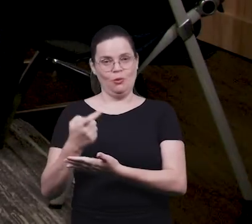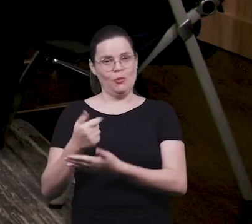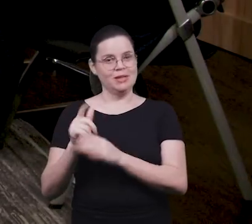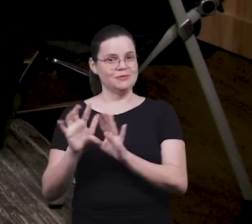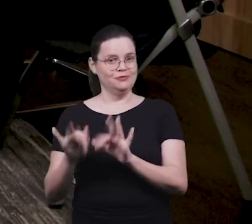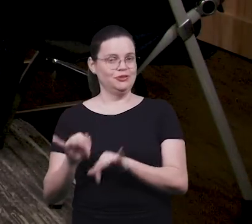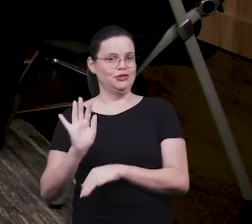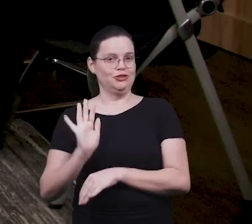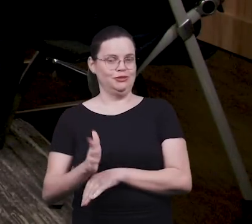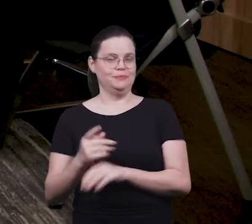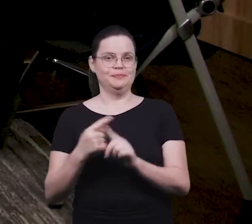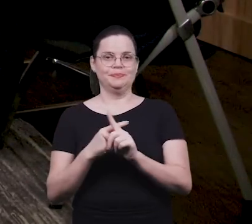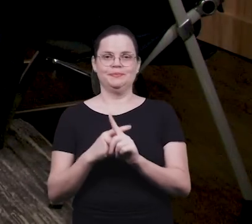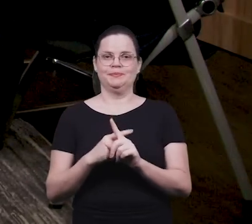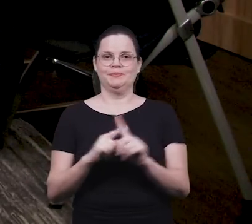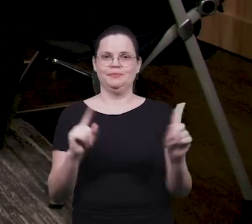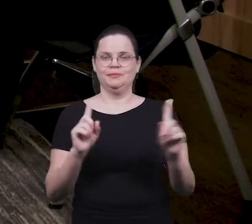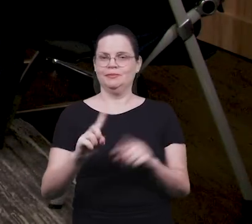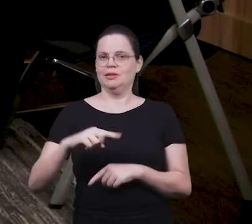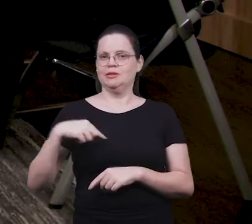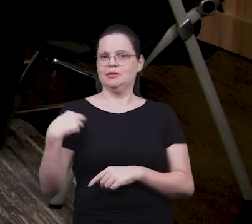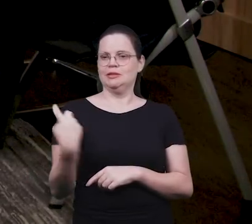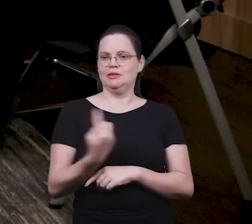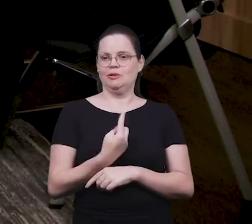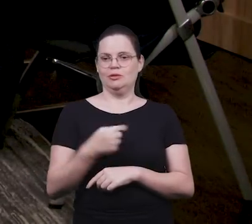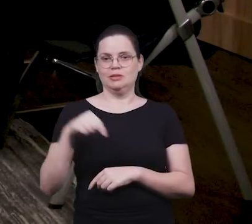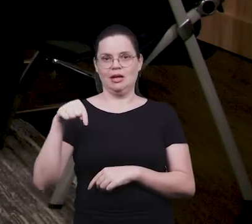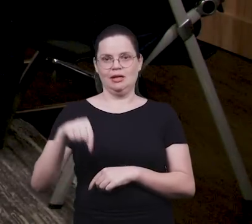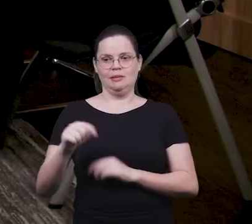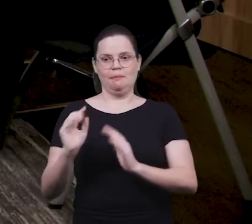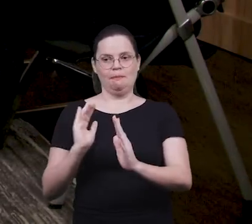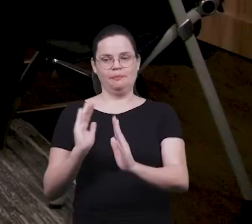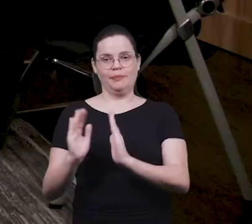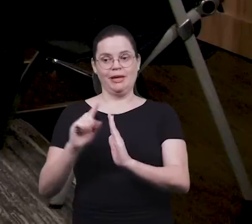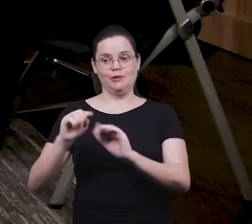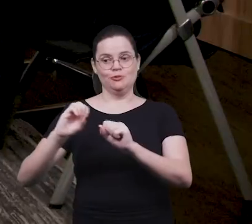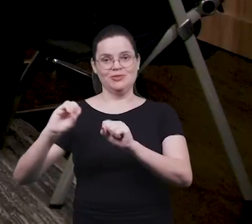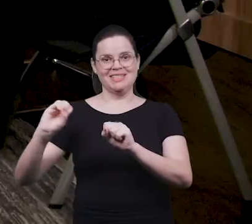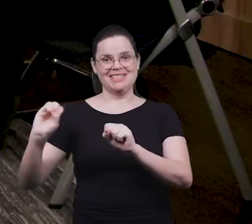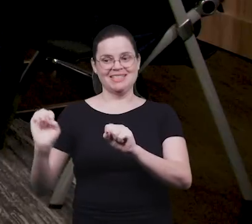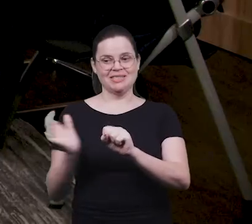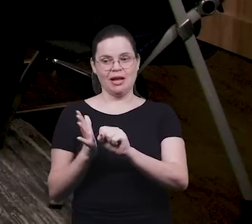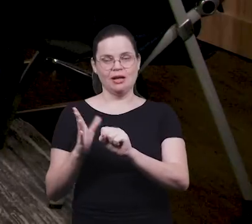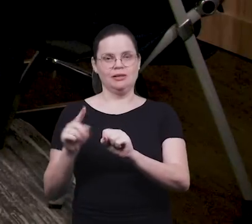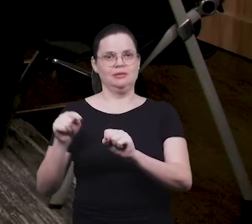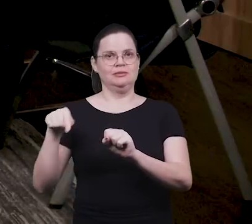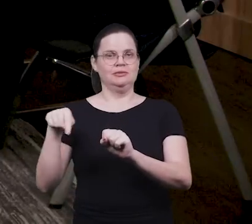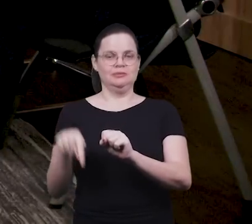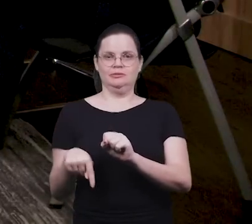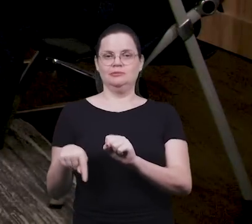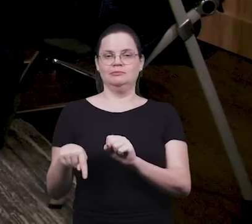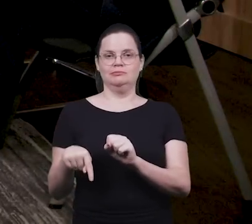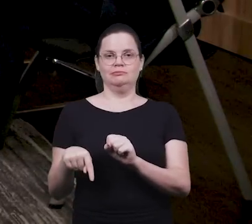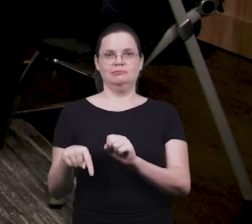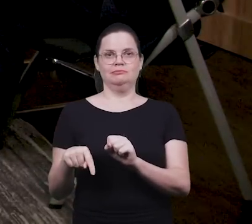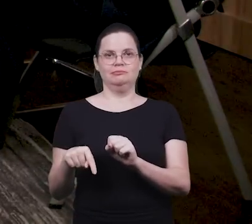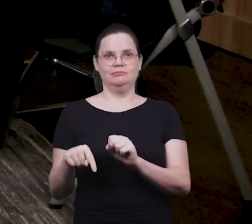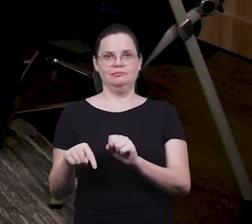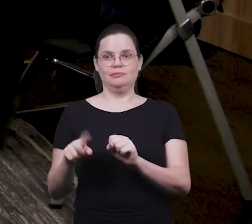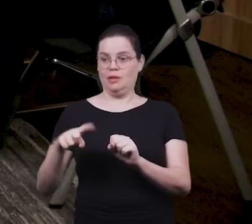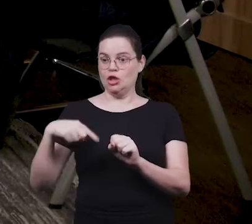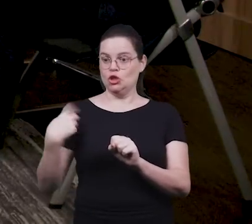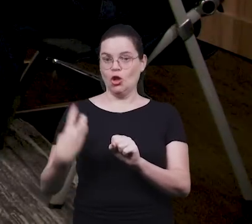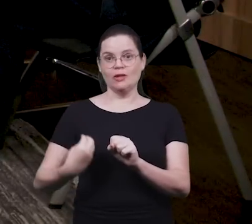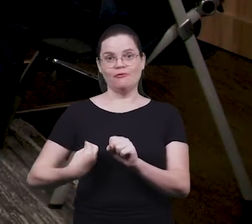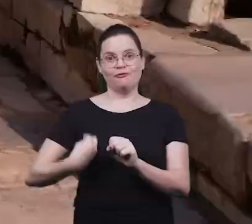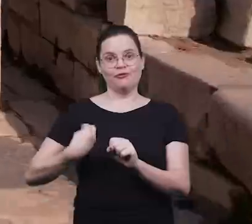a igreja nesse tempo, nós estamos vivendo tudo aquilo que todas as